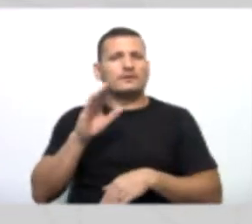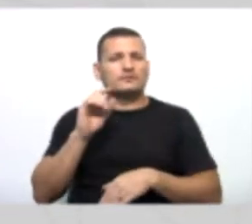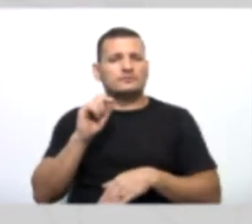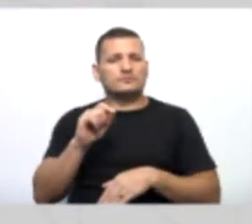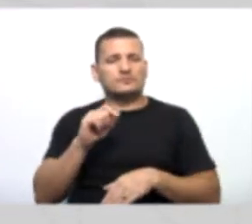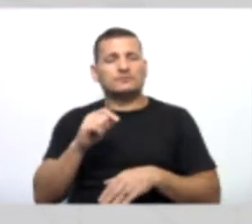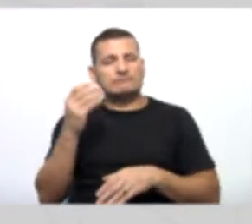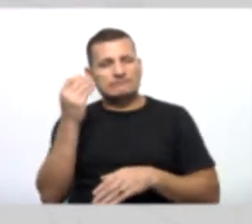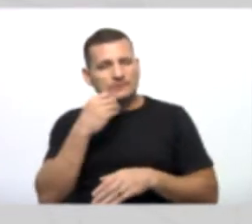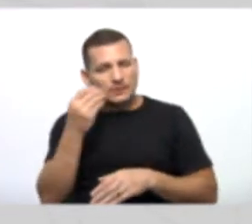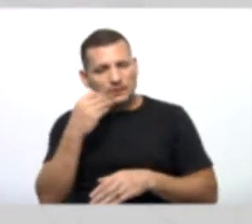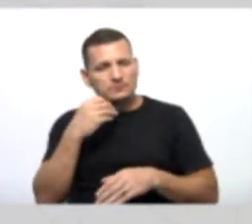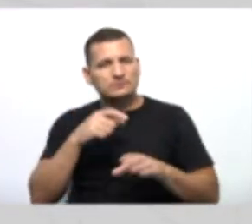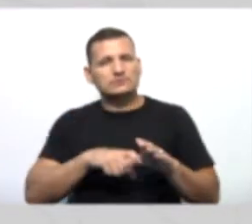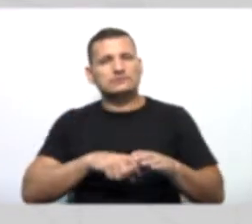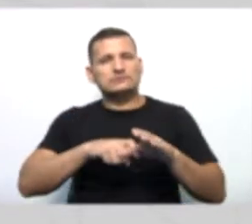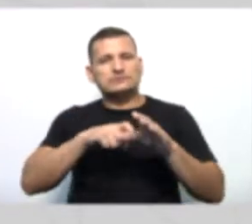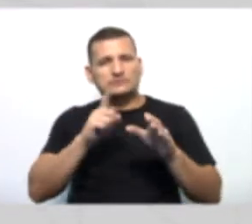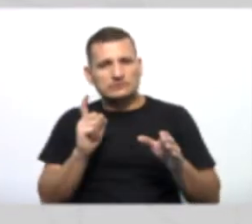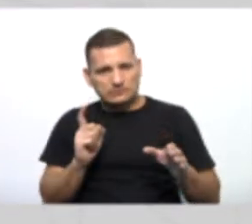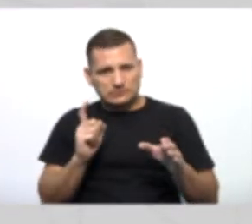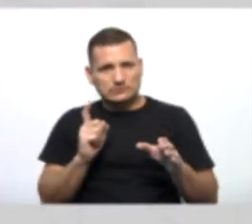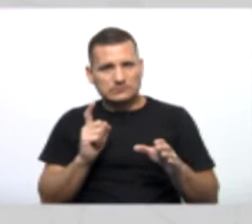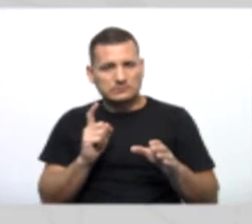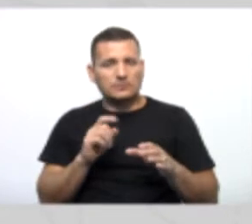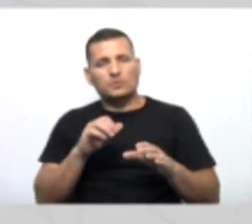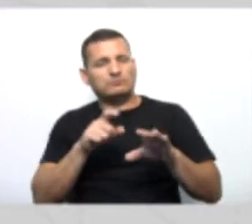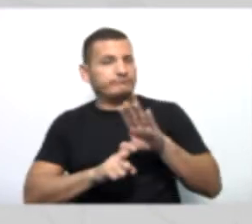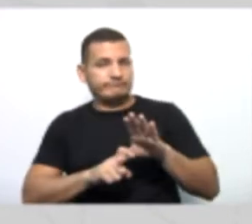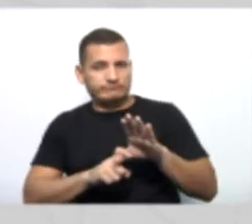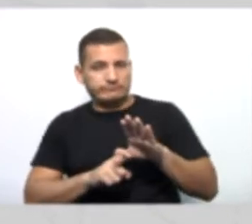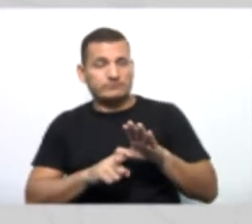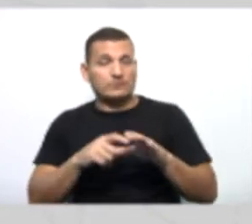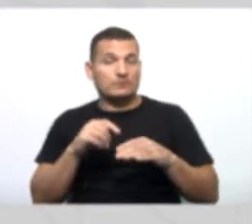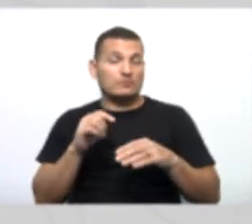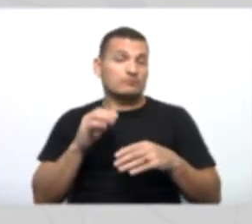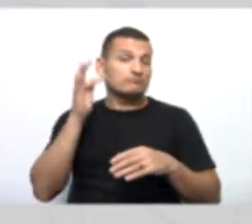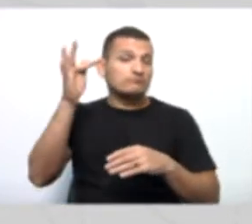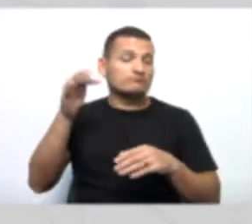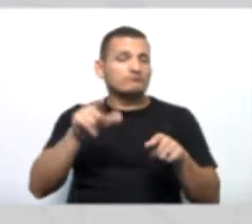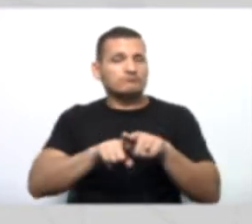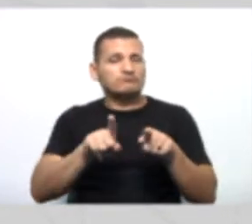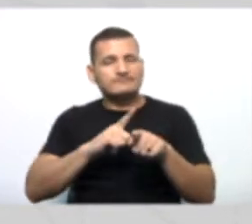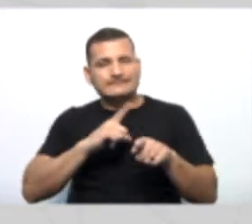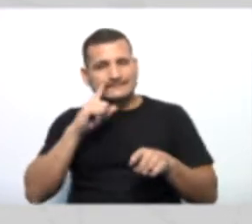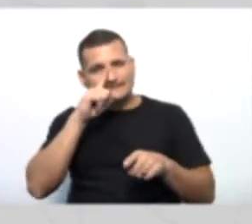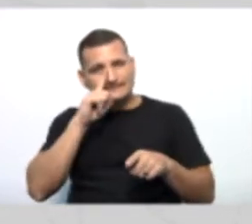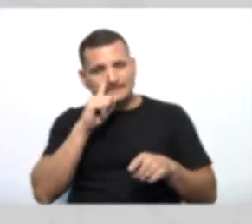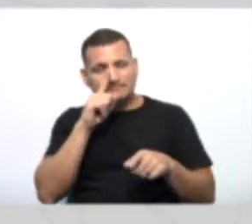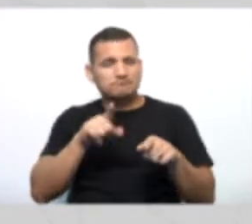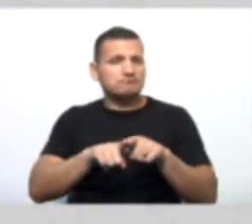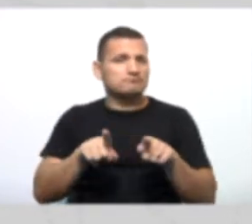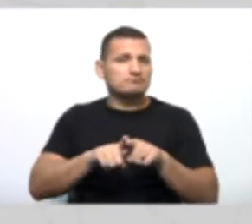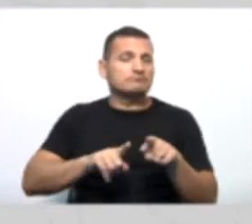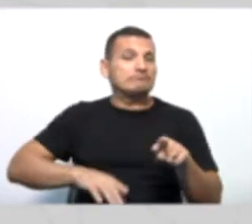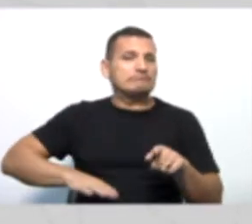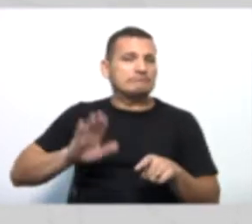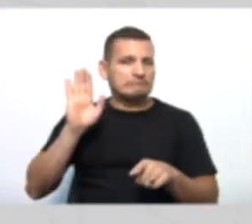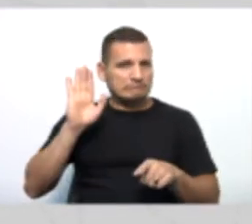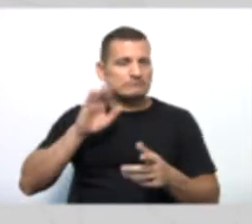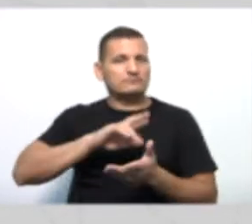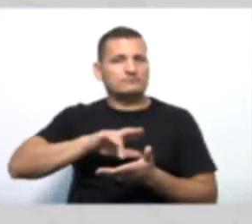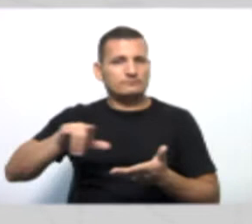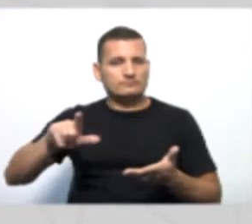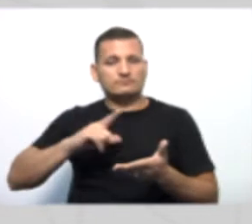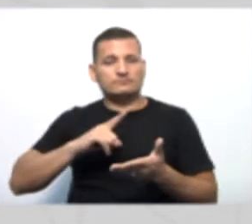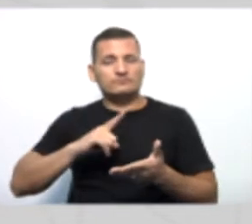e frágil, o futuro enfrenta, ao mesmo tempo, grandes perigos e grandes promessas. Para